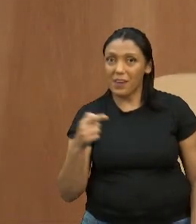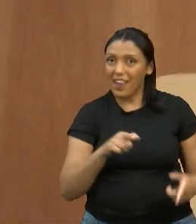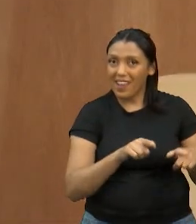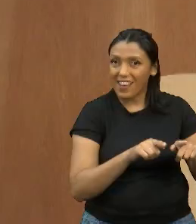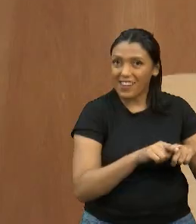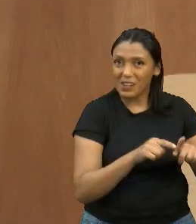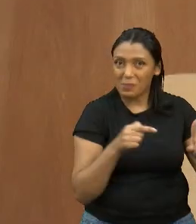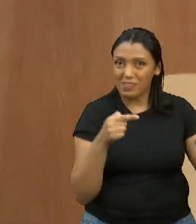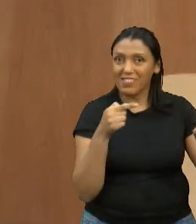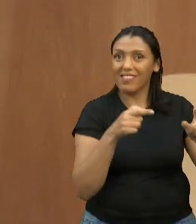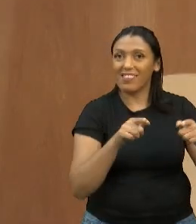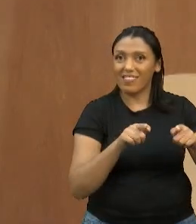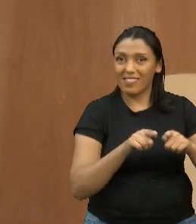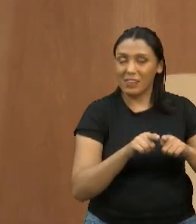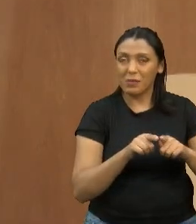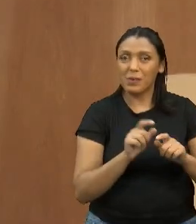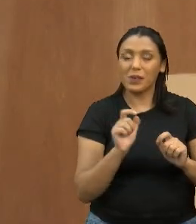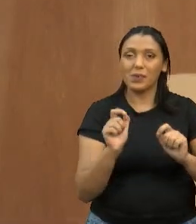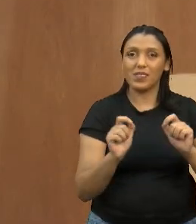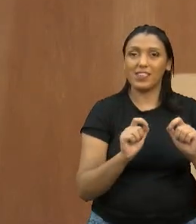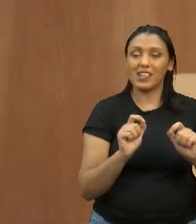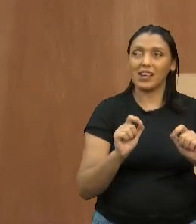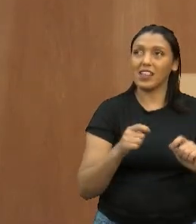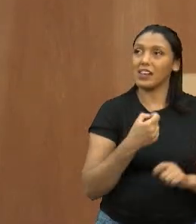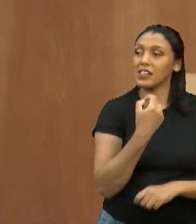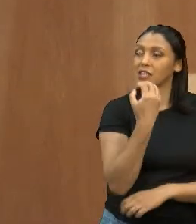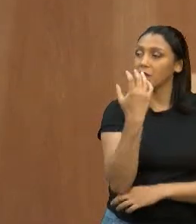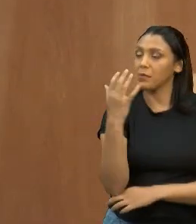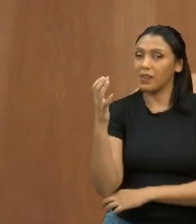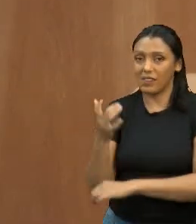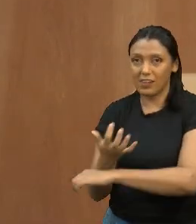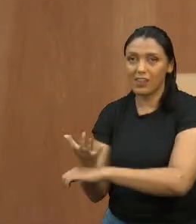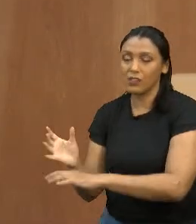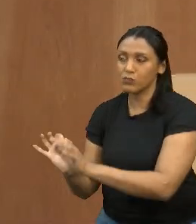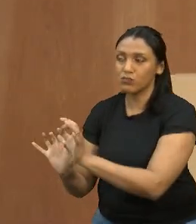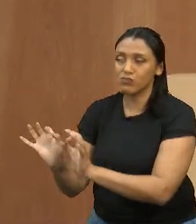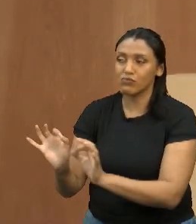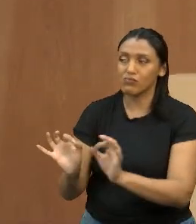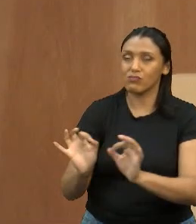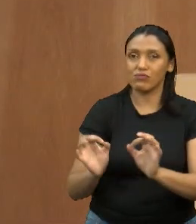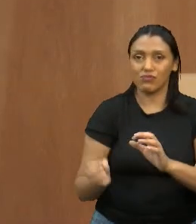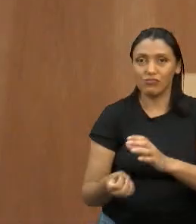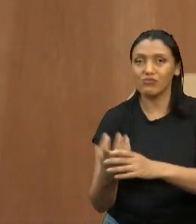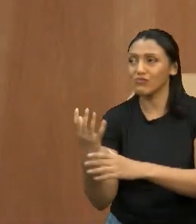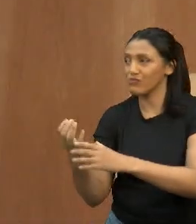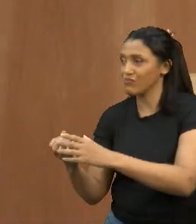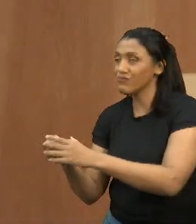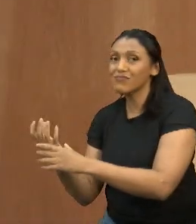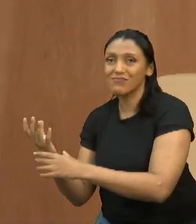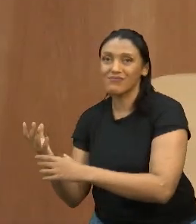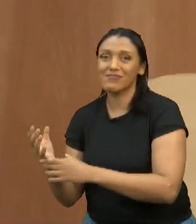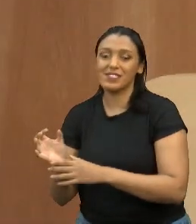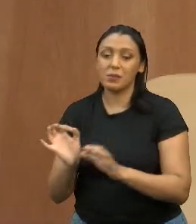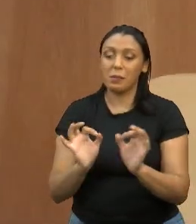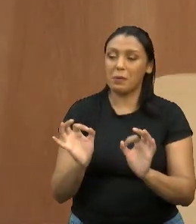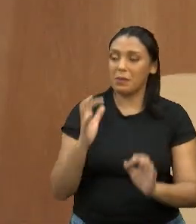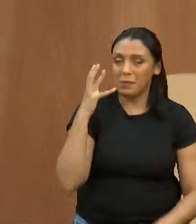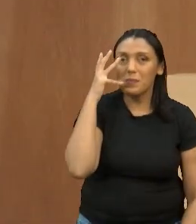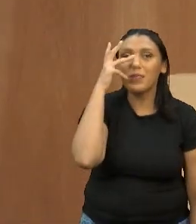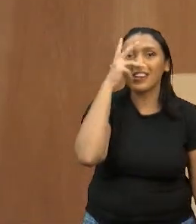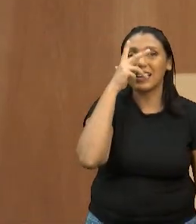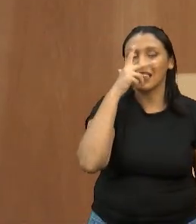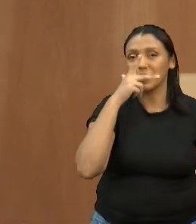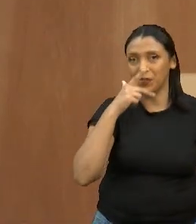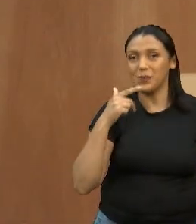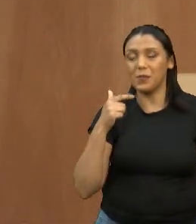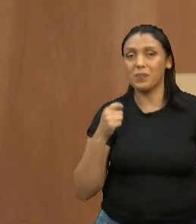tinha acabado de ser selecionado para trabalhar na atualização do projeto de paisagismo do Parque